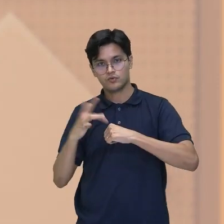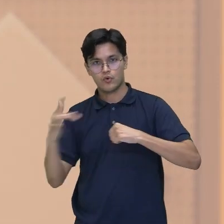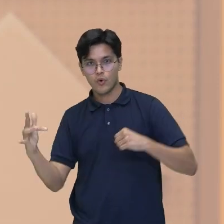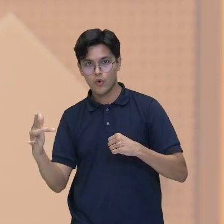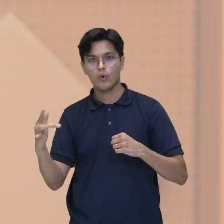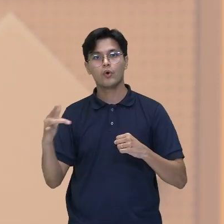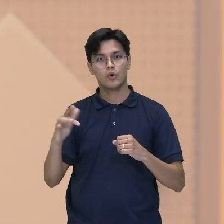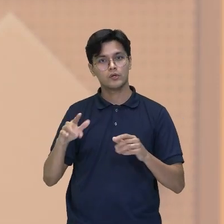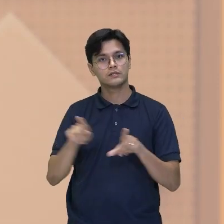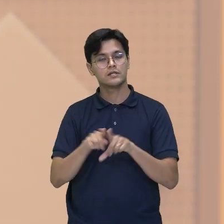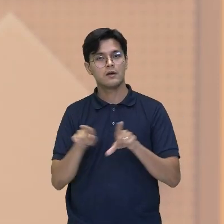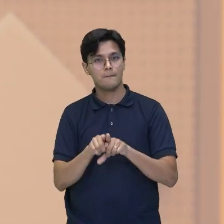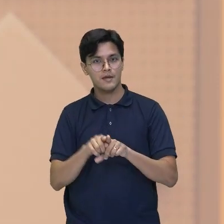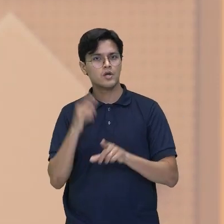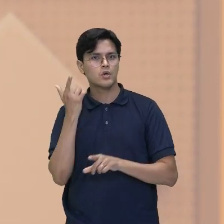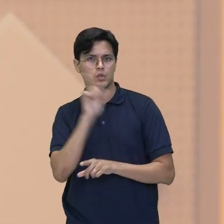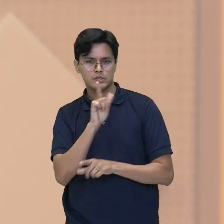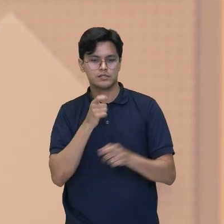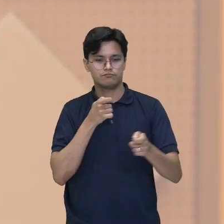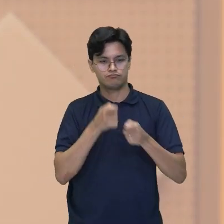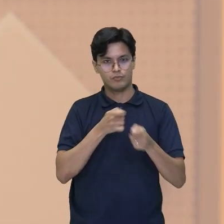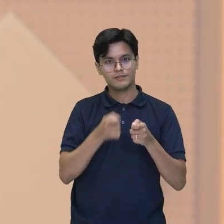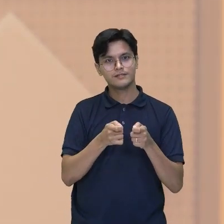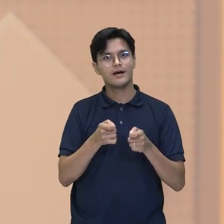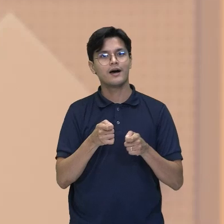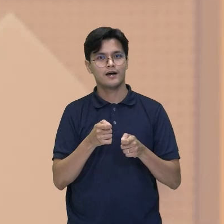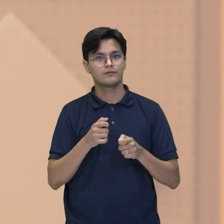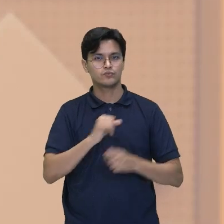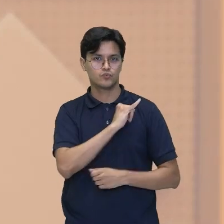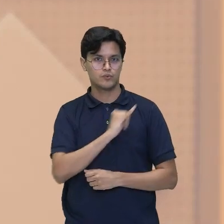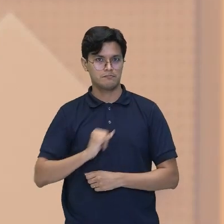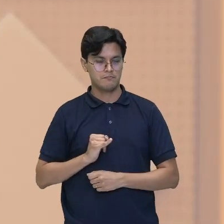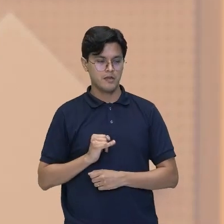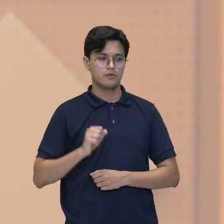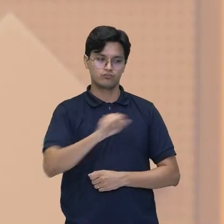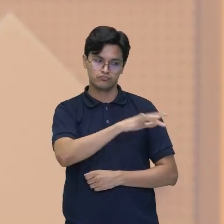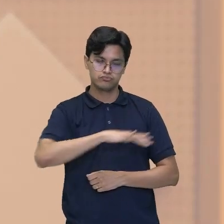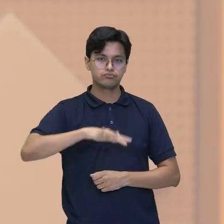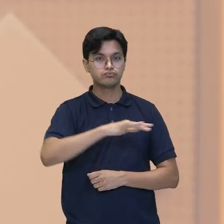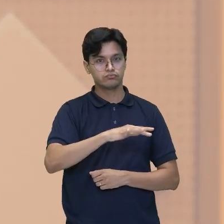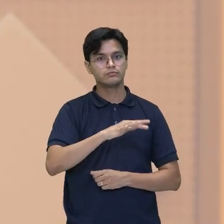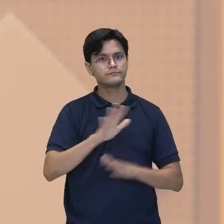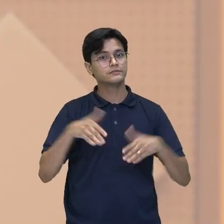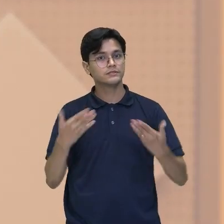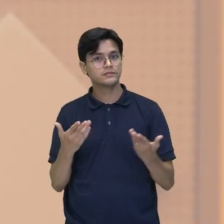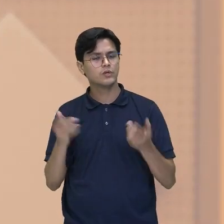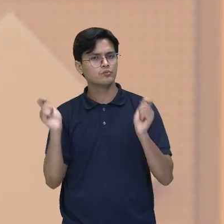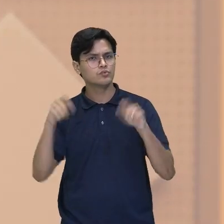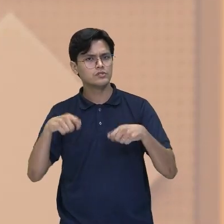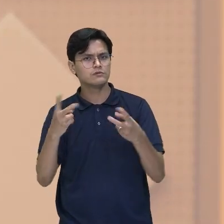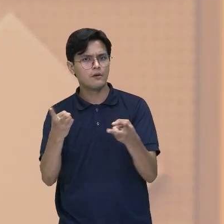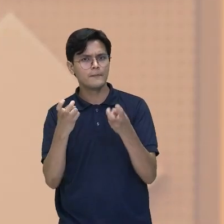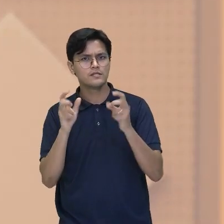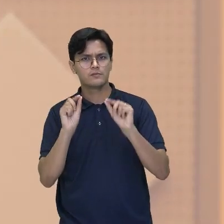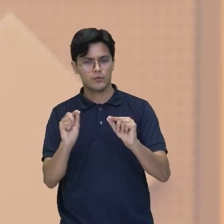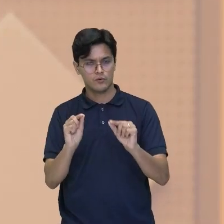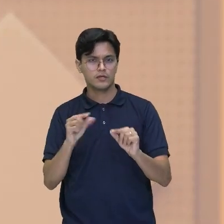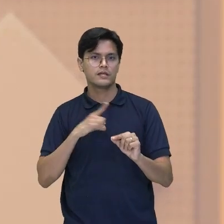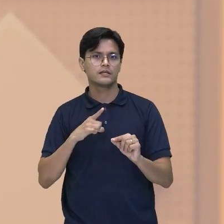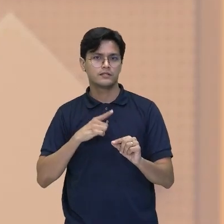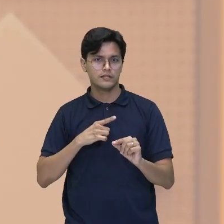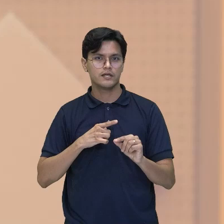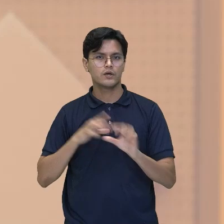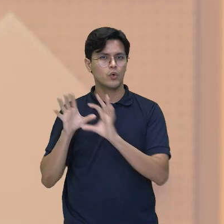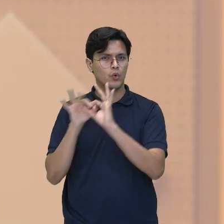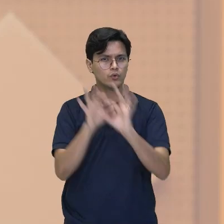grande império. Então vocês podem observar que dentro desse contexto de conquista, de encontro,